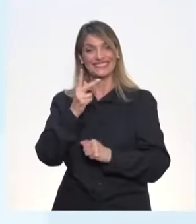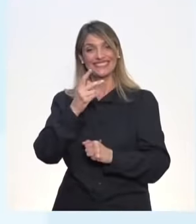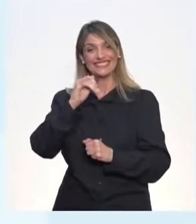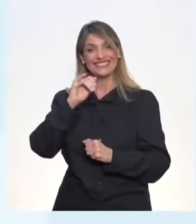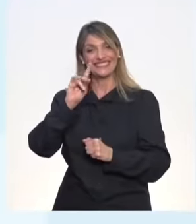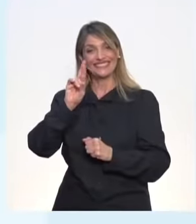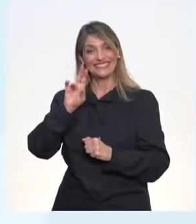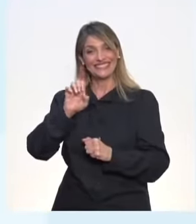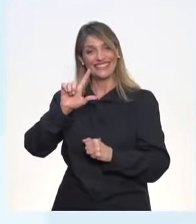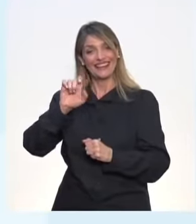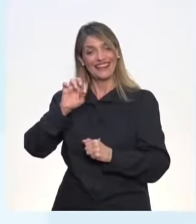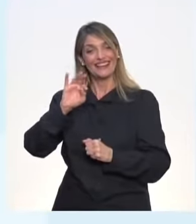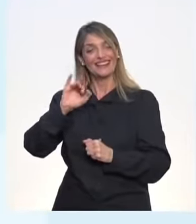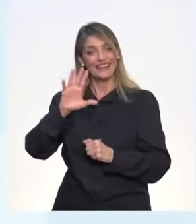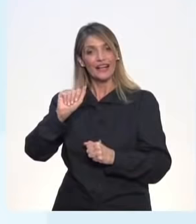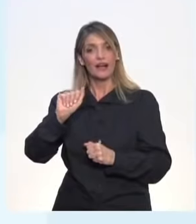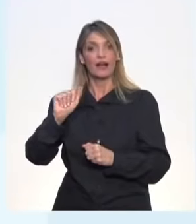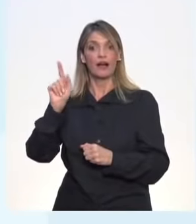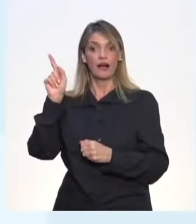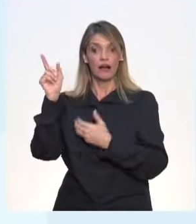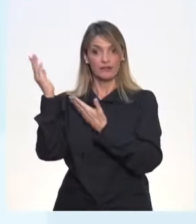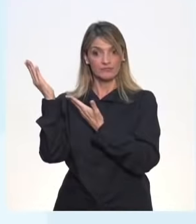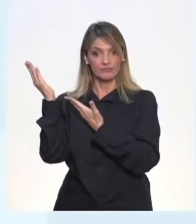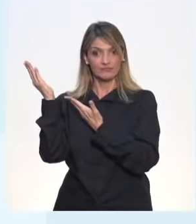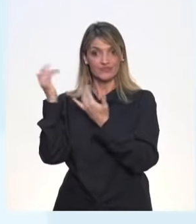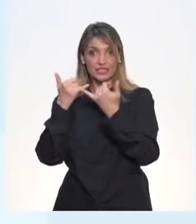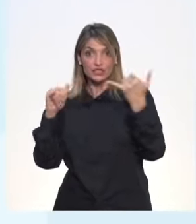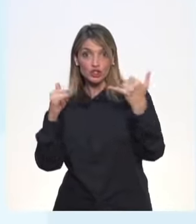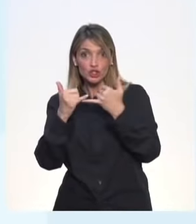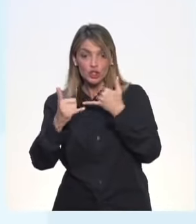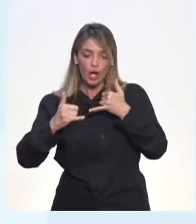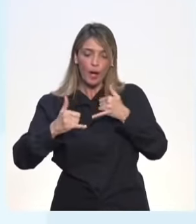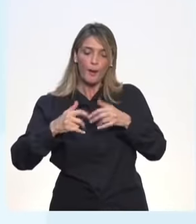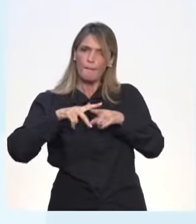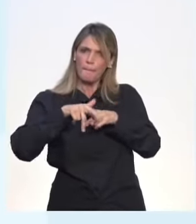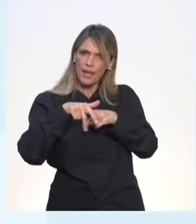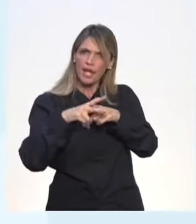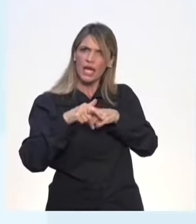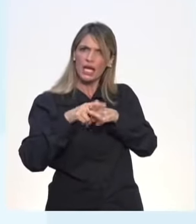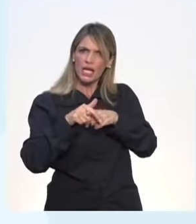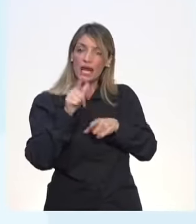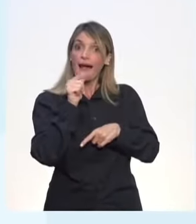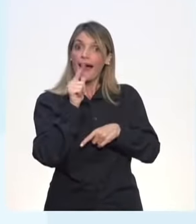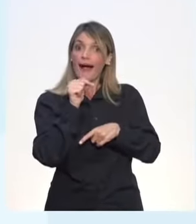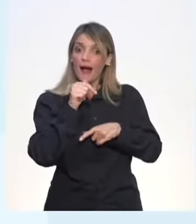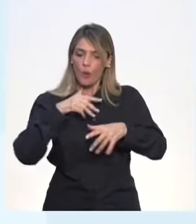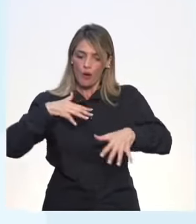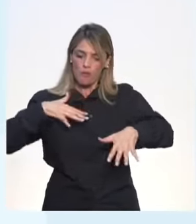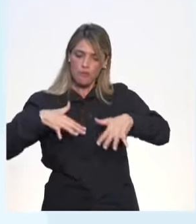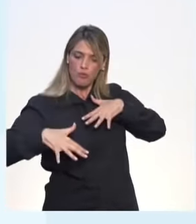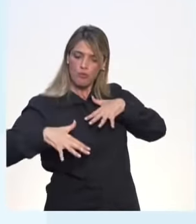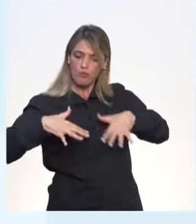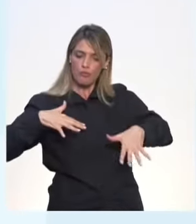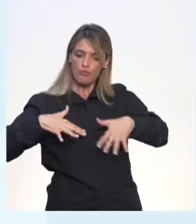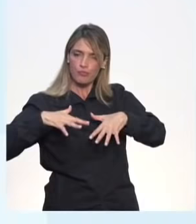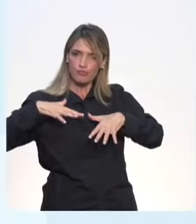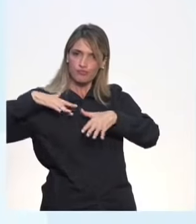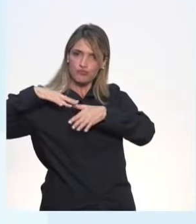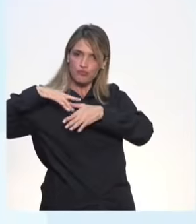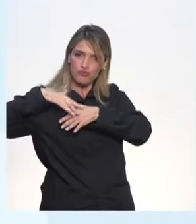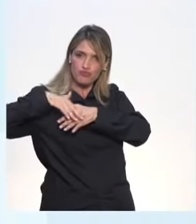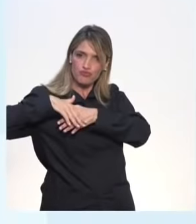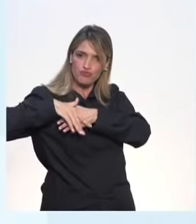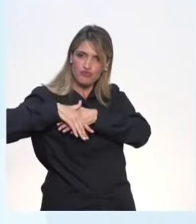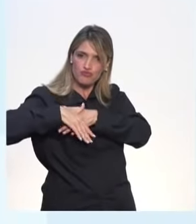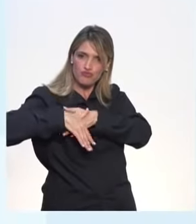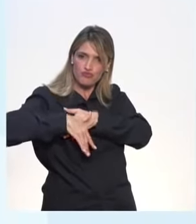que usa também a energia mecânica de movimento da água que desce por um duto